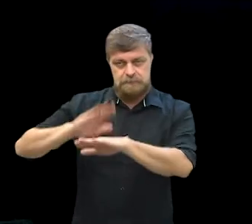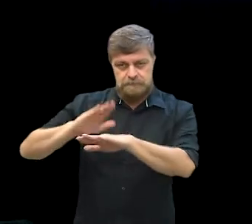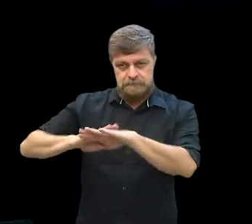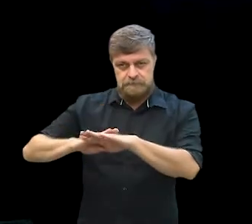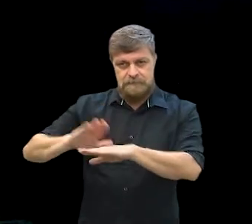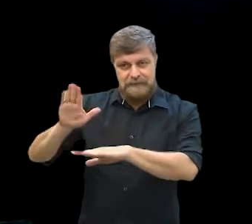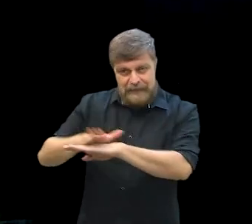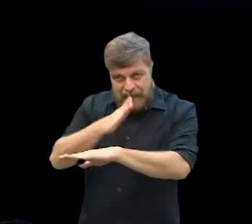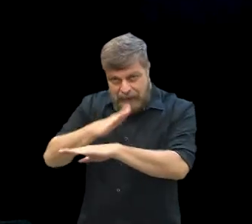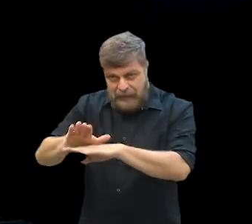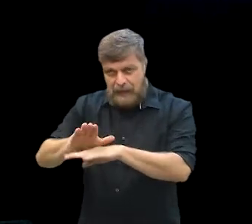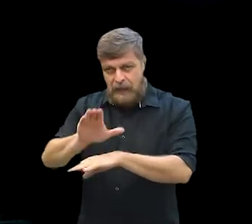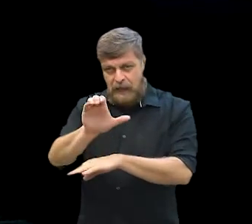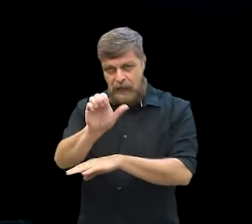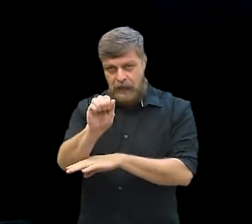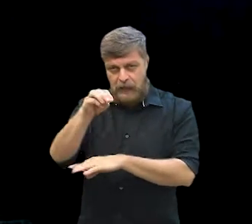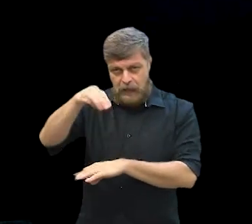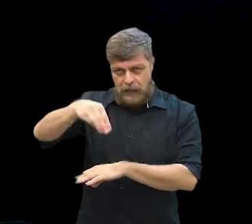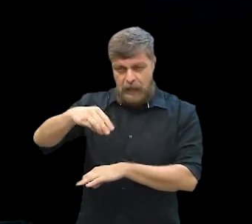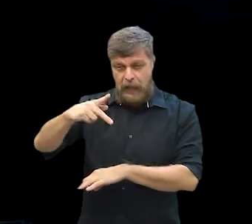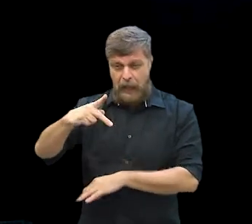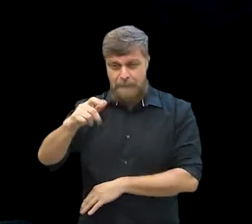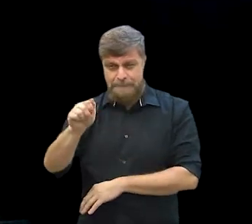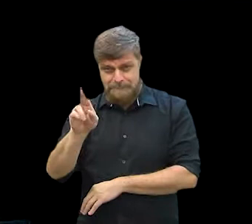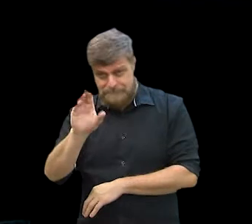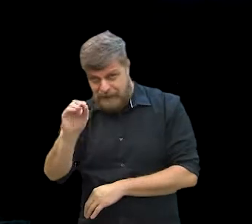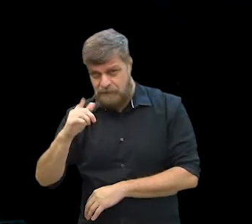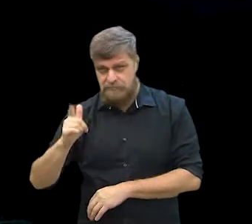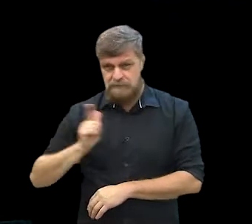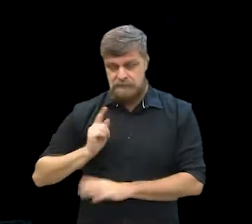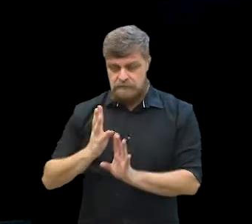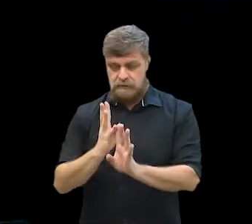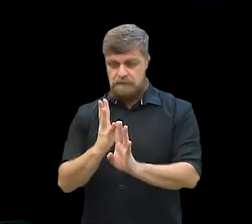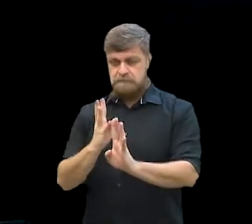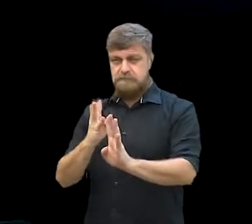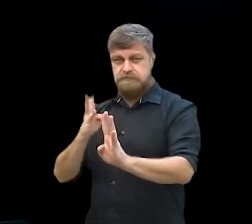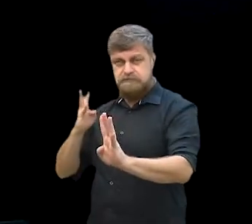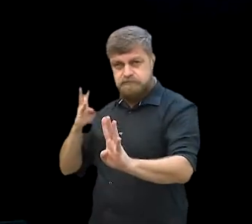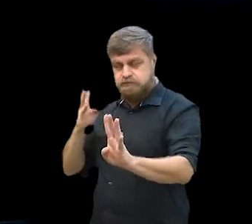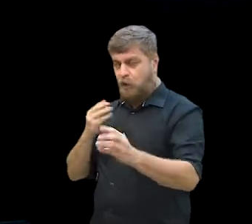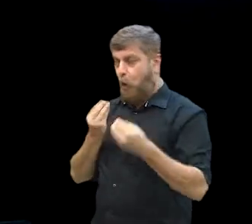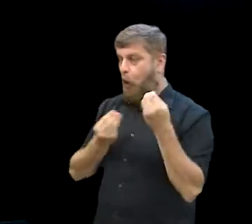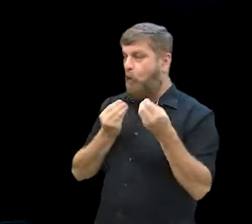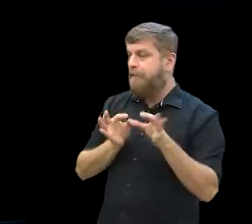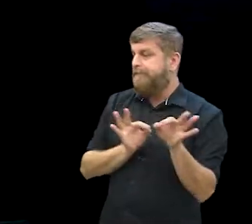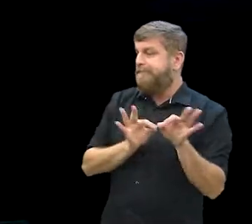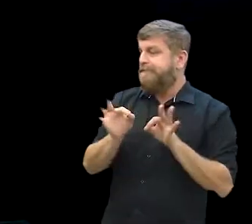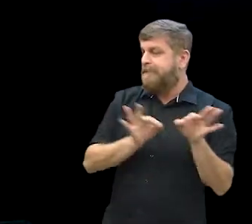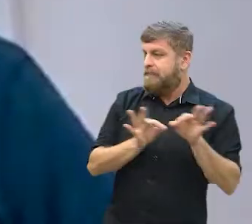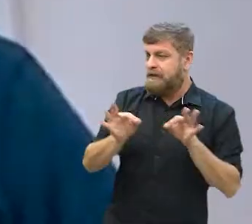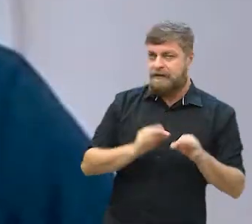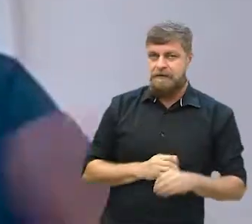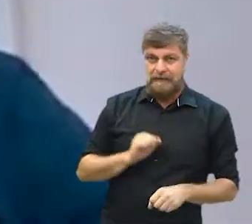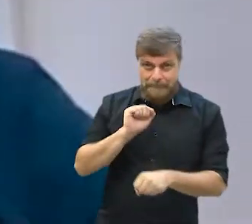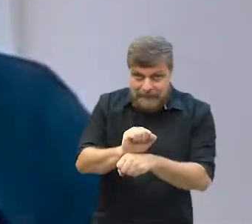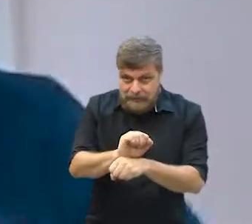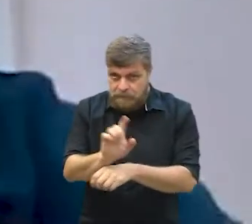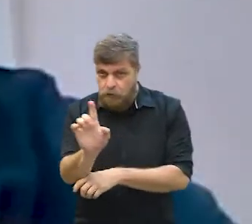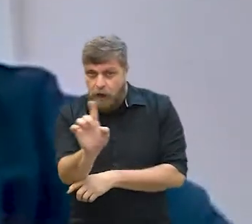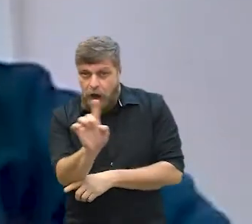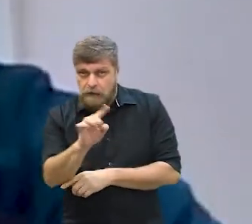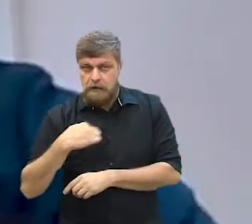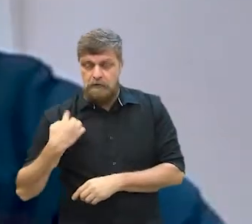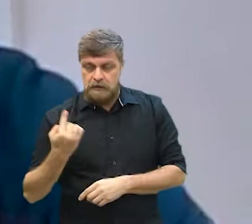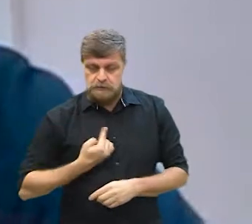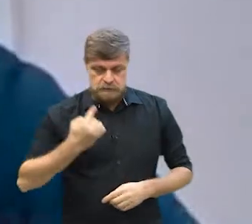fez em Amparo. Nasceu a ideia com apenas uma organização da fila de vacinação, só que não paramos